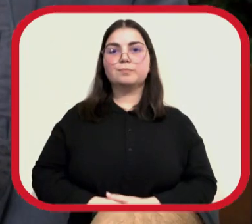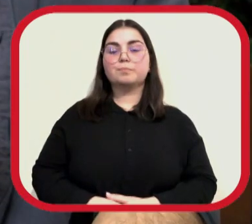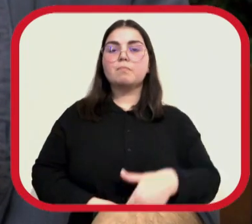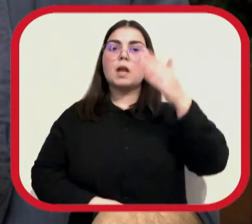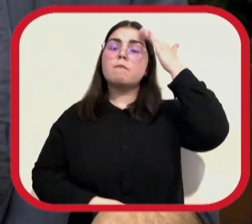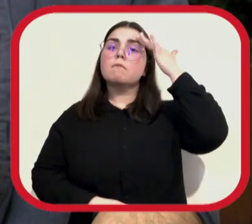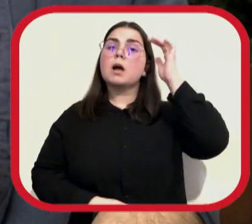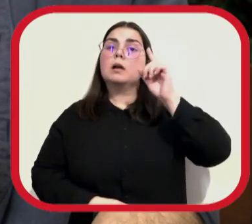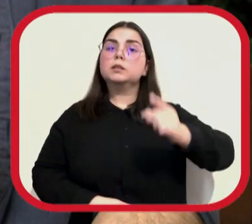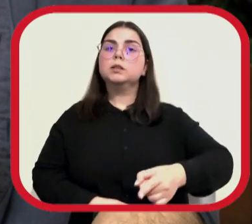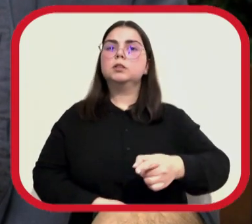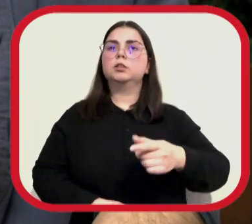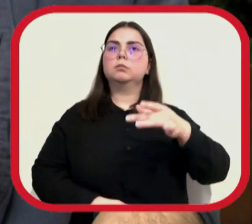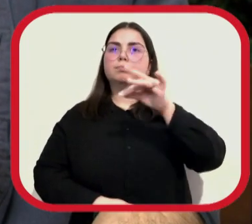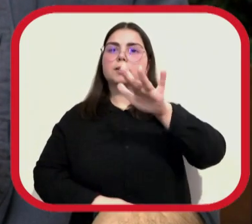nossa localização